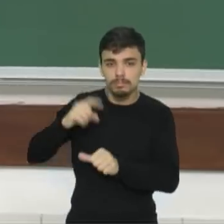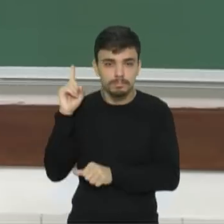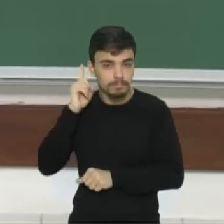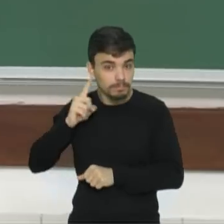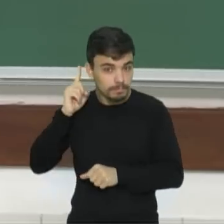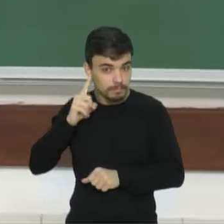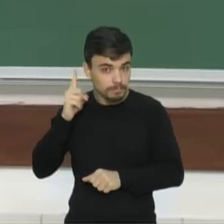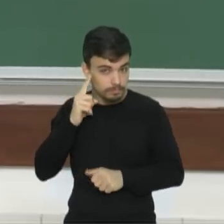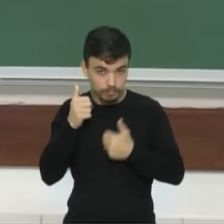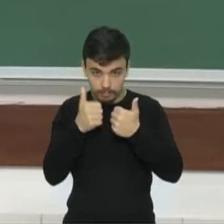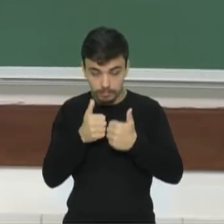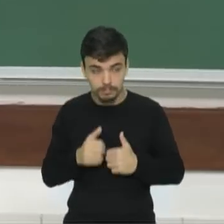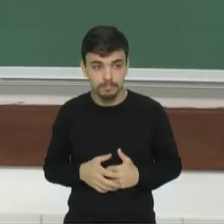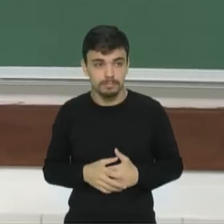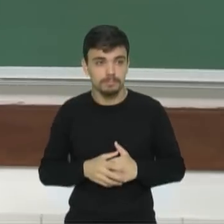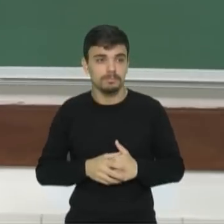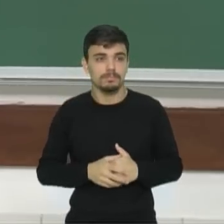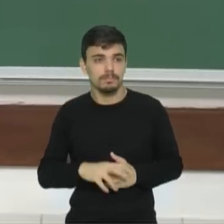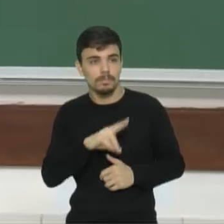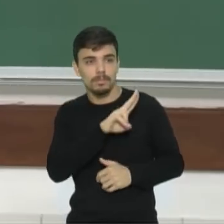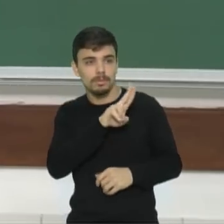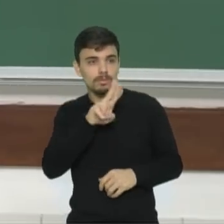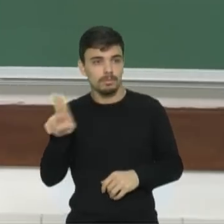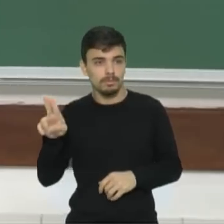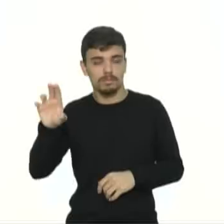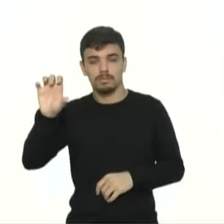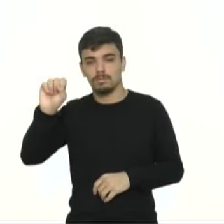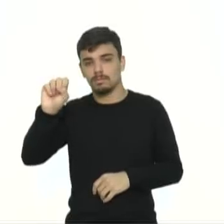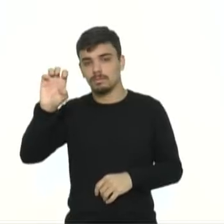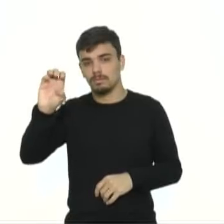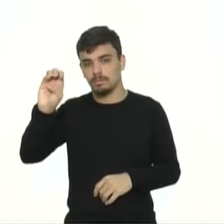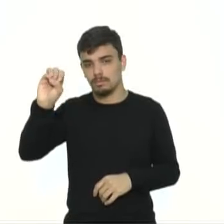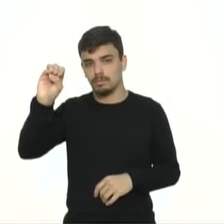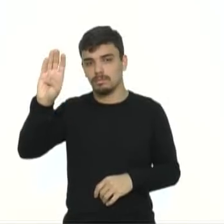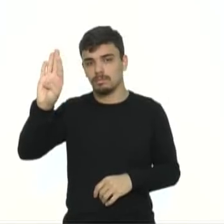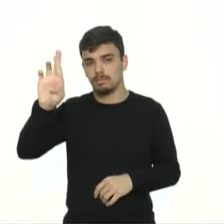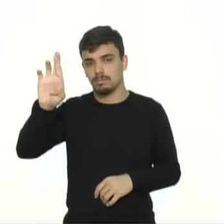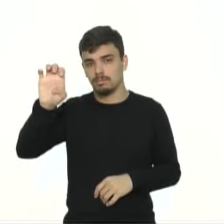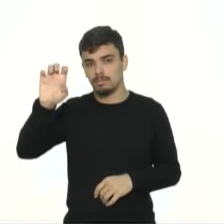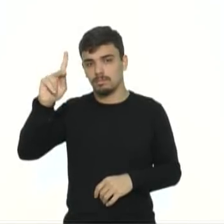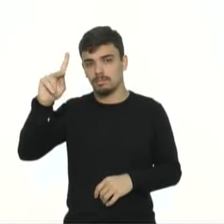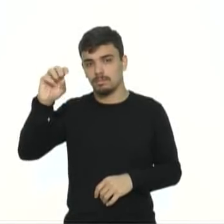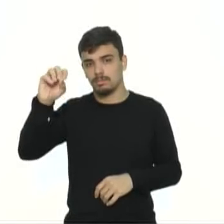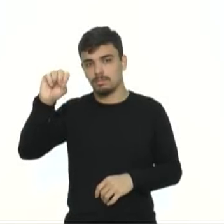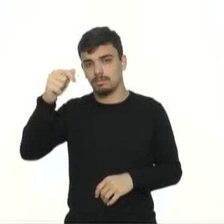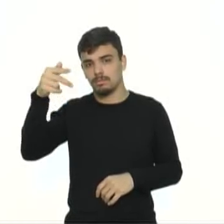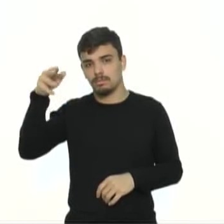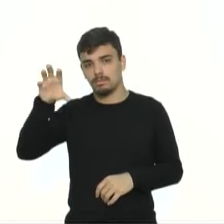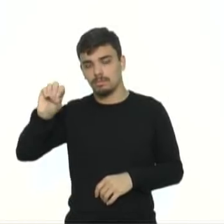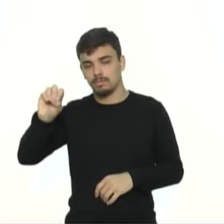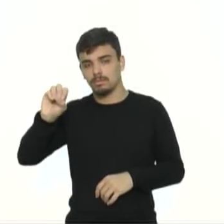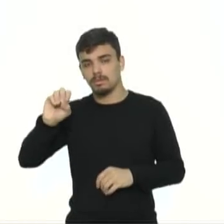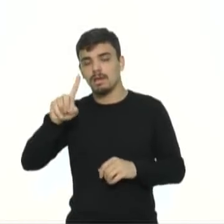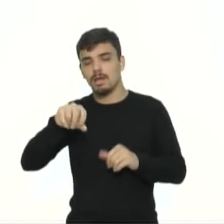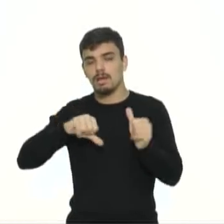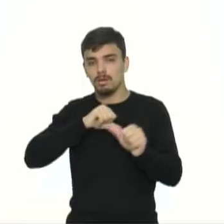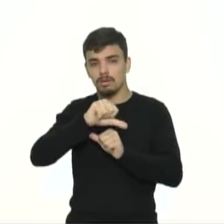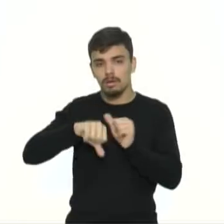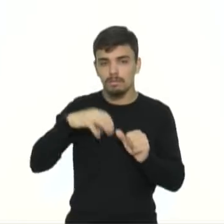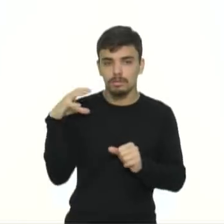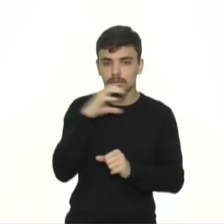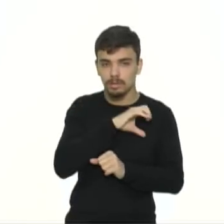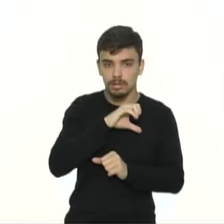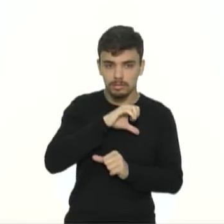tenho? Branco. Isso chama-se sobreposição. A velocidade com que os raios alteram